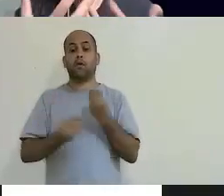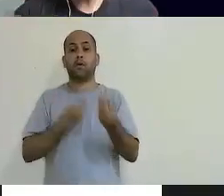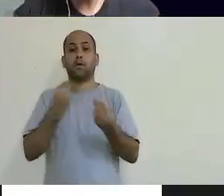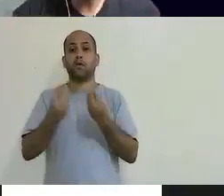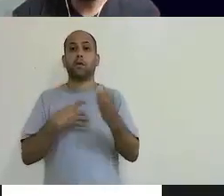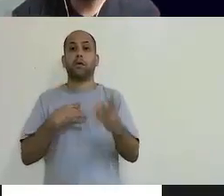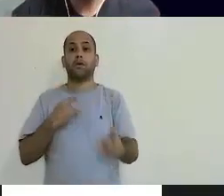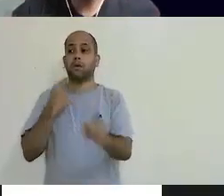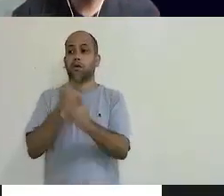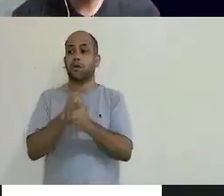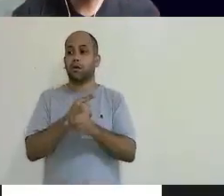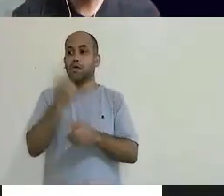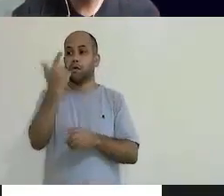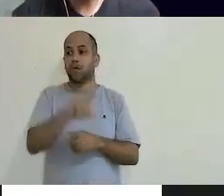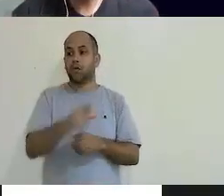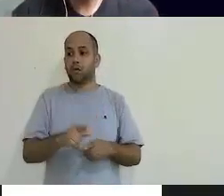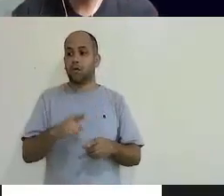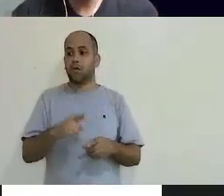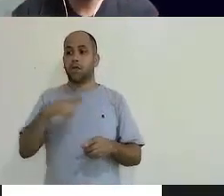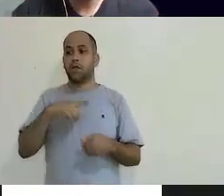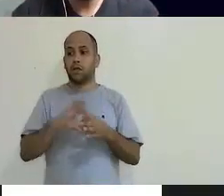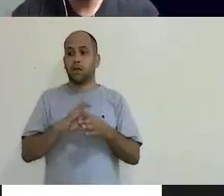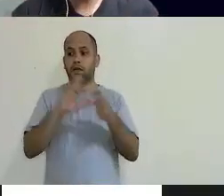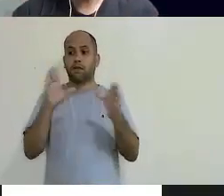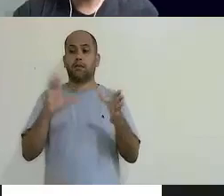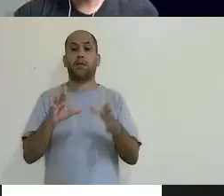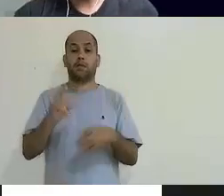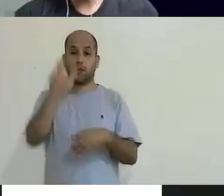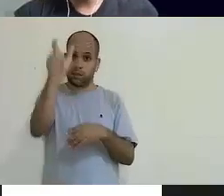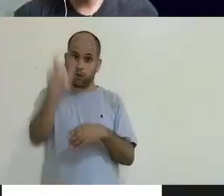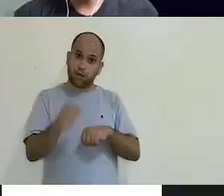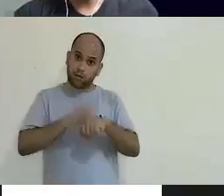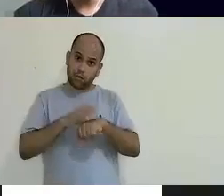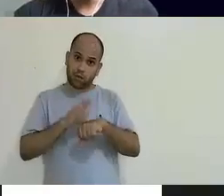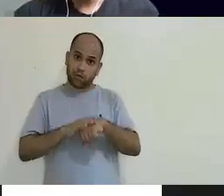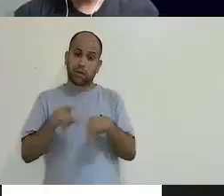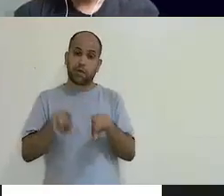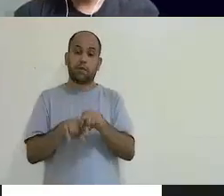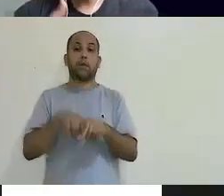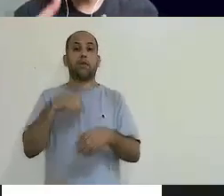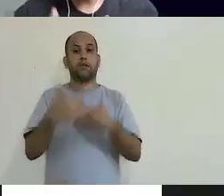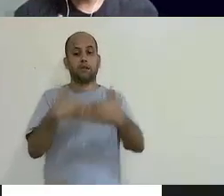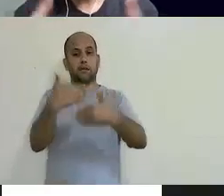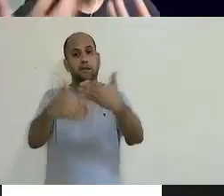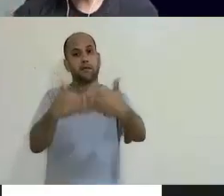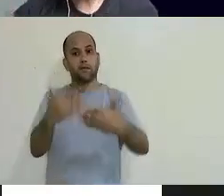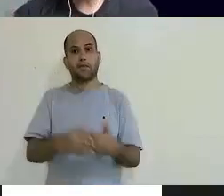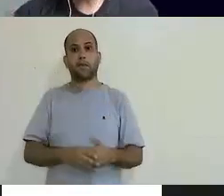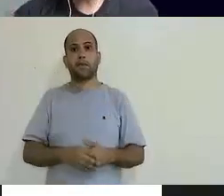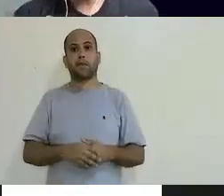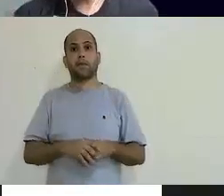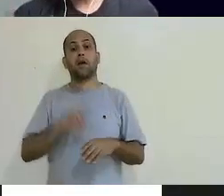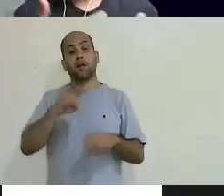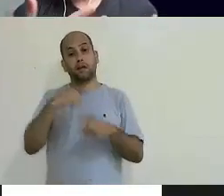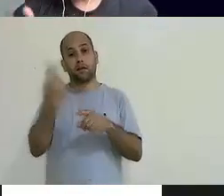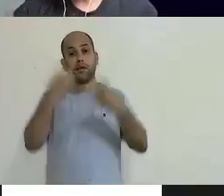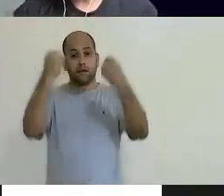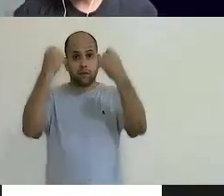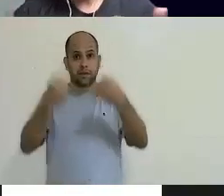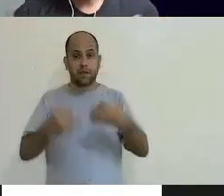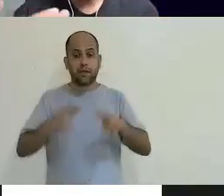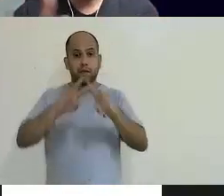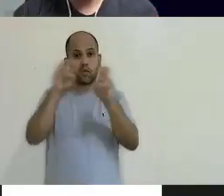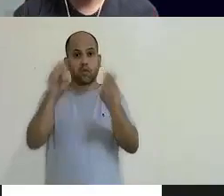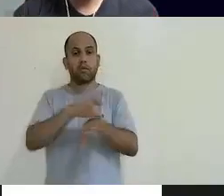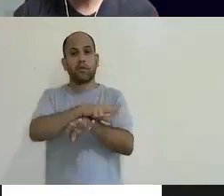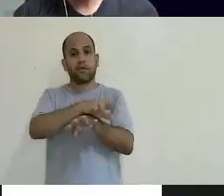gente deixa o outro ter a liberdade de ser quem ele é e também se desenvolver, né? A gente fala muito sobre diversidade, ali